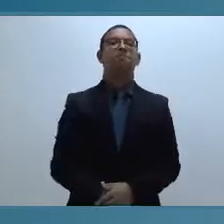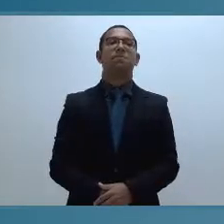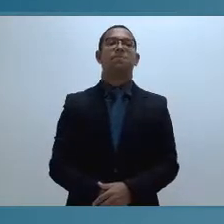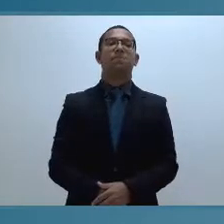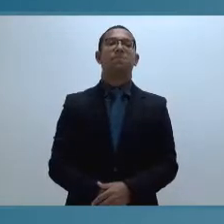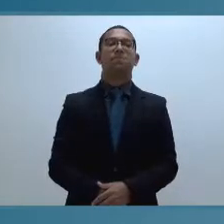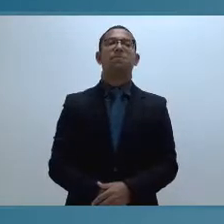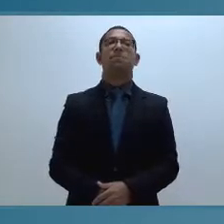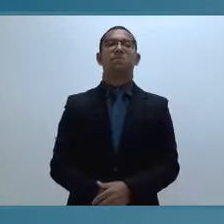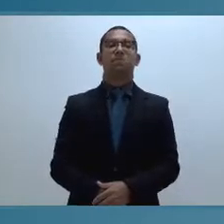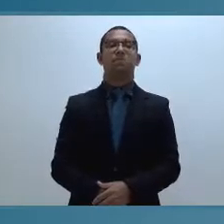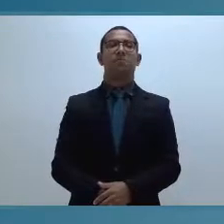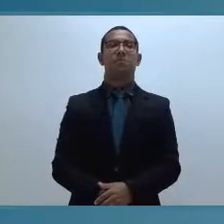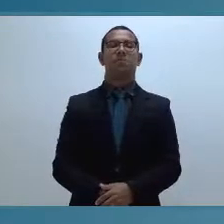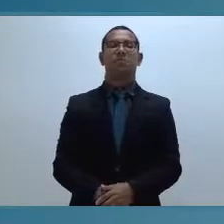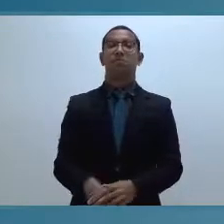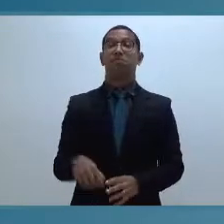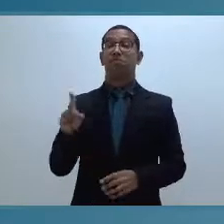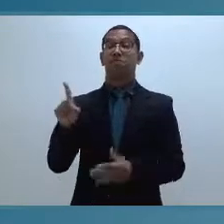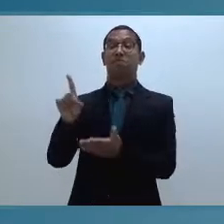Kedjo.